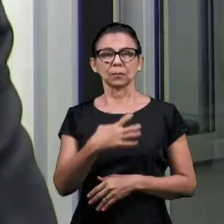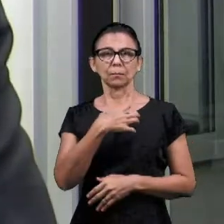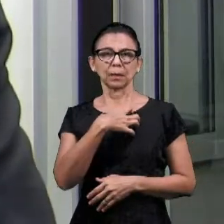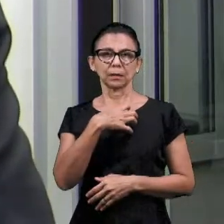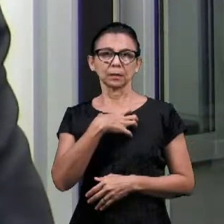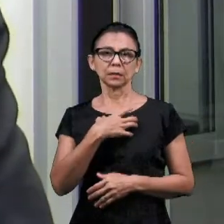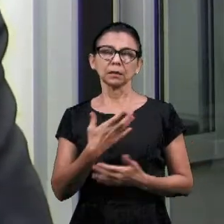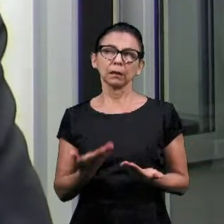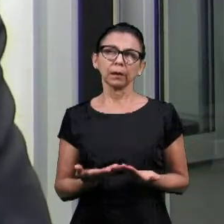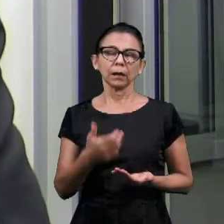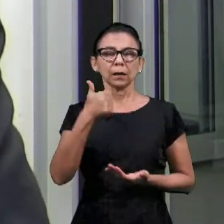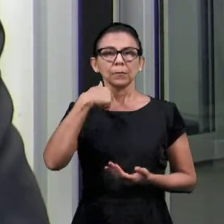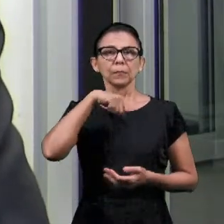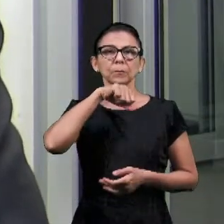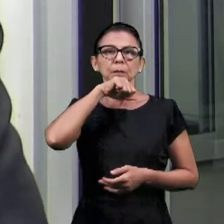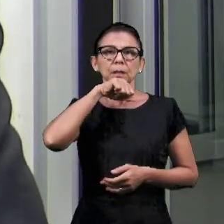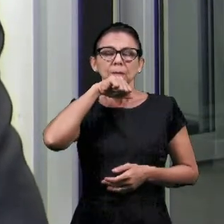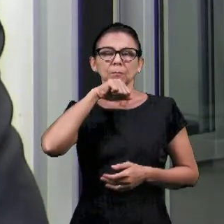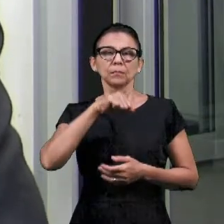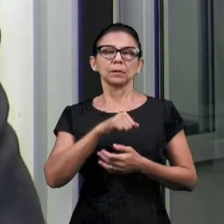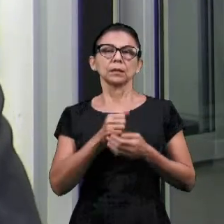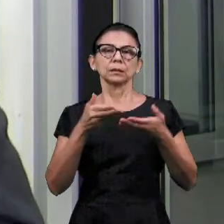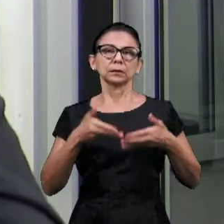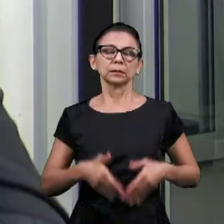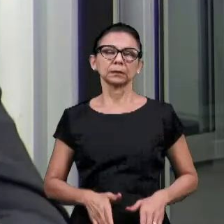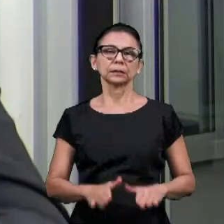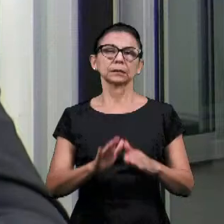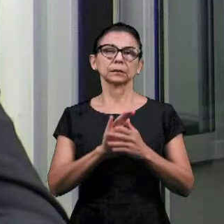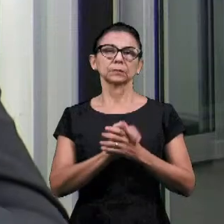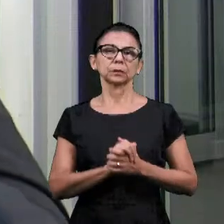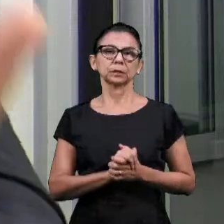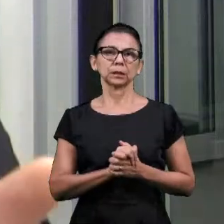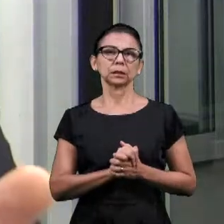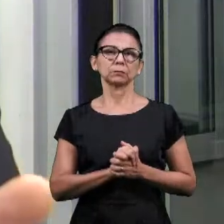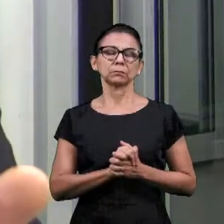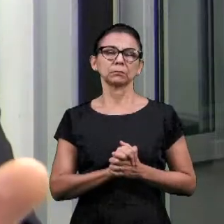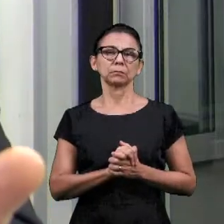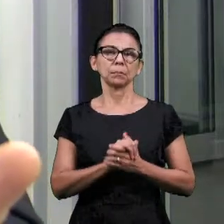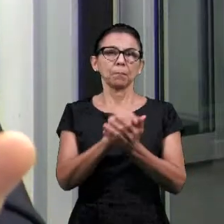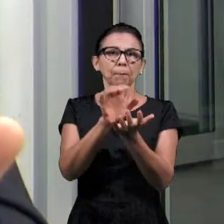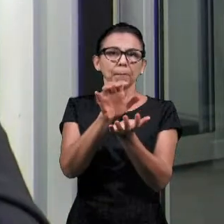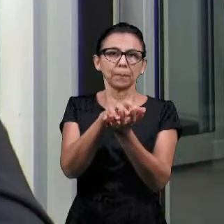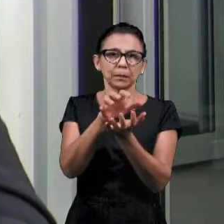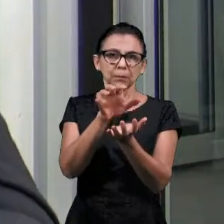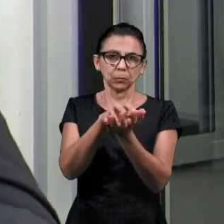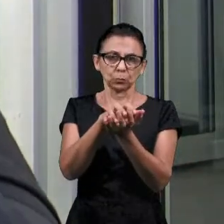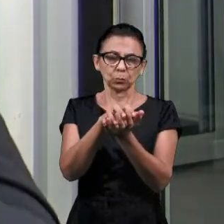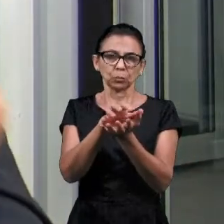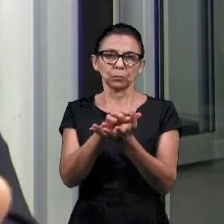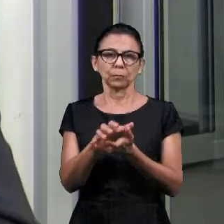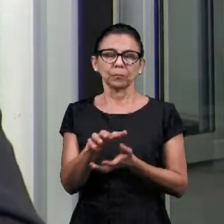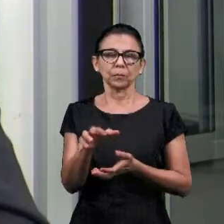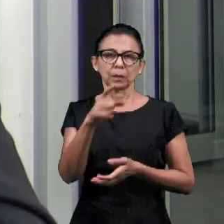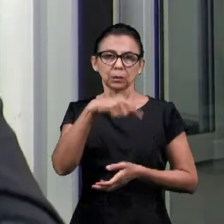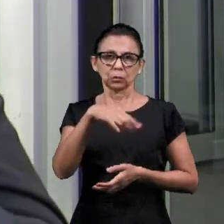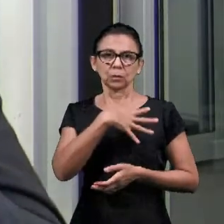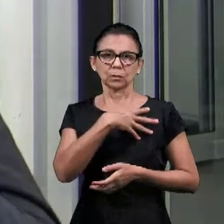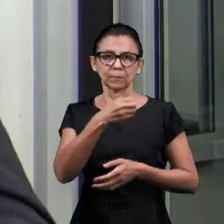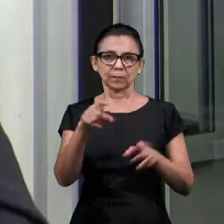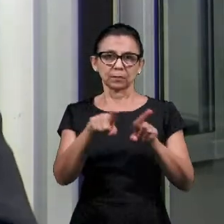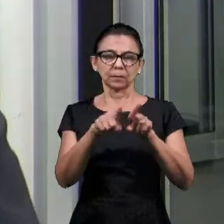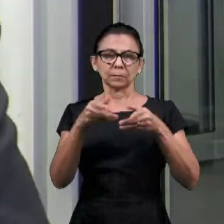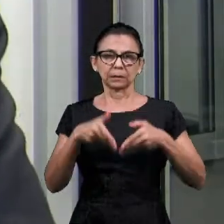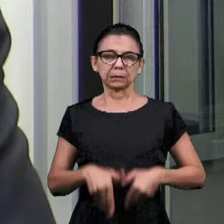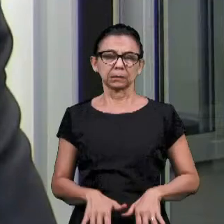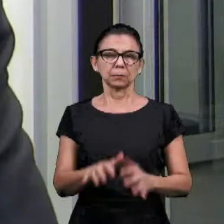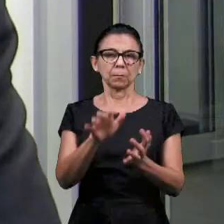filhos, somos pernambucanos, nascemos em Recife. E houve então esse momento de uma visita no nosso lar